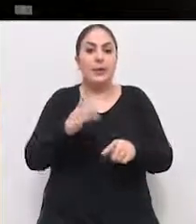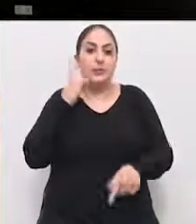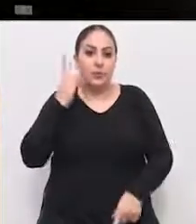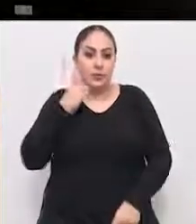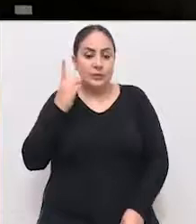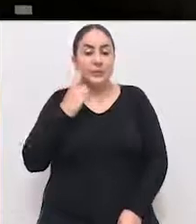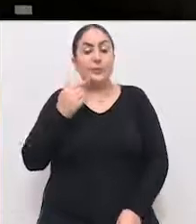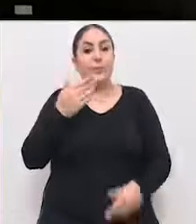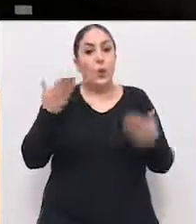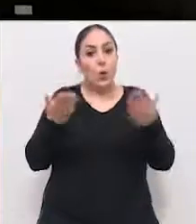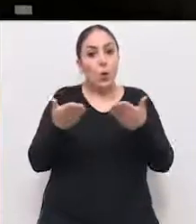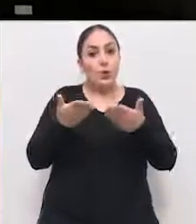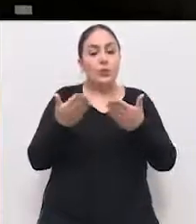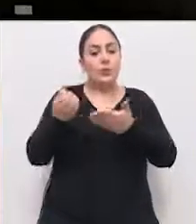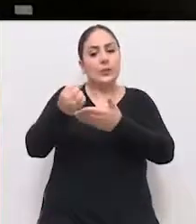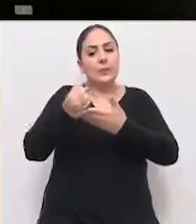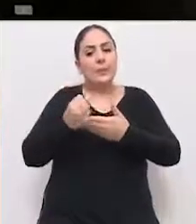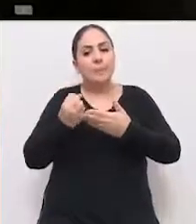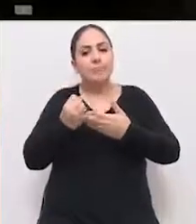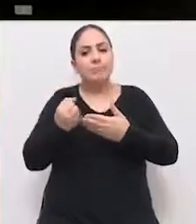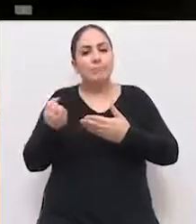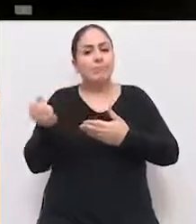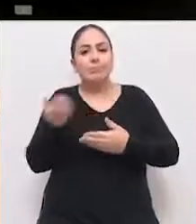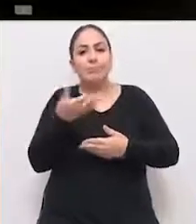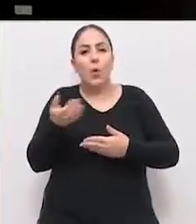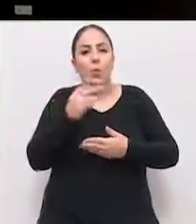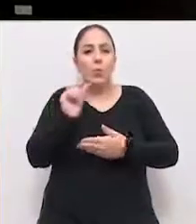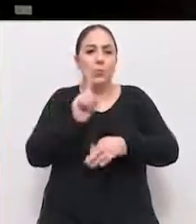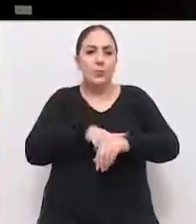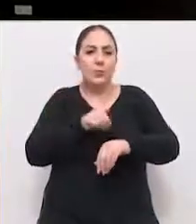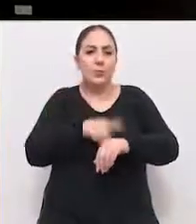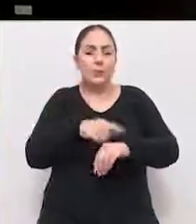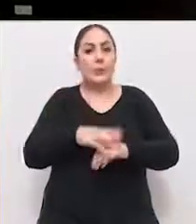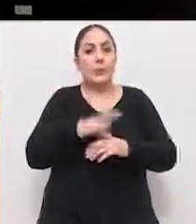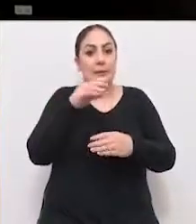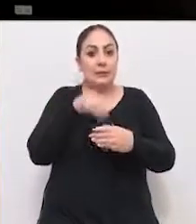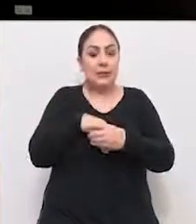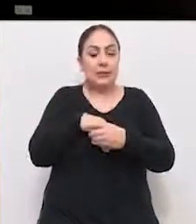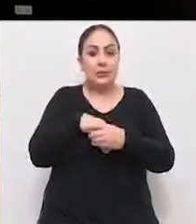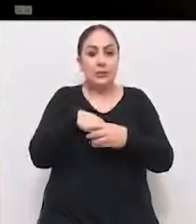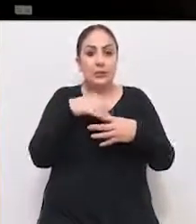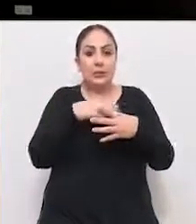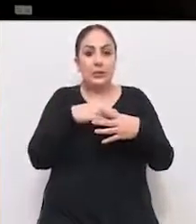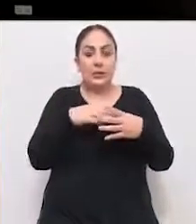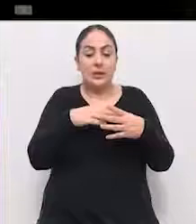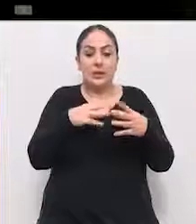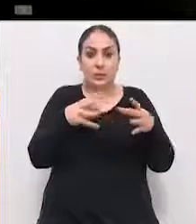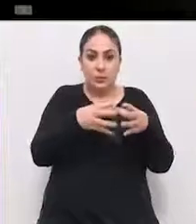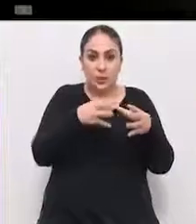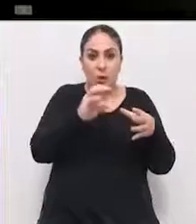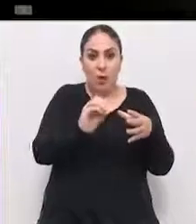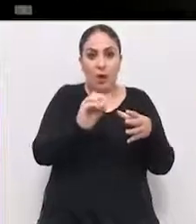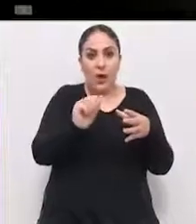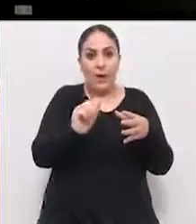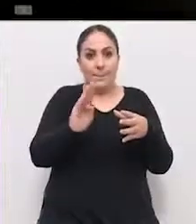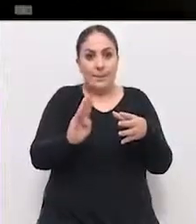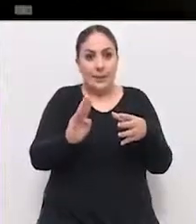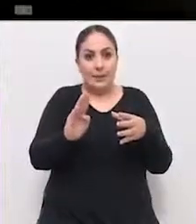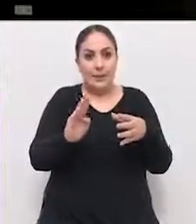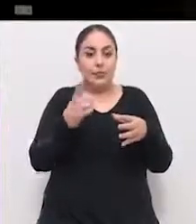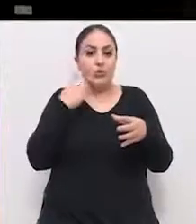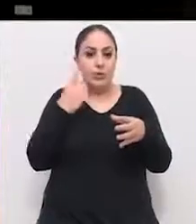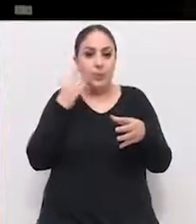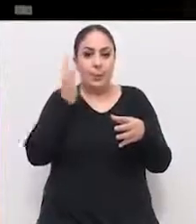à advocacia. E hoje eu venho trazer uma novidade muito recente. Dentro dos quadros da Ordem dos Advogados do